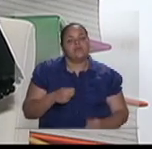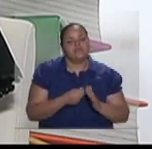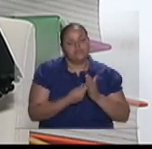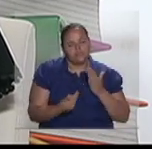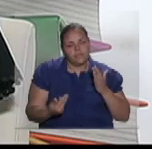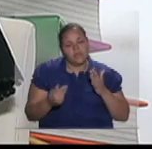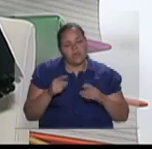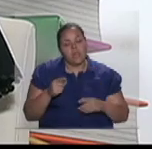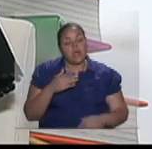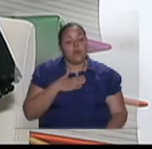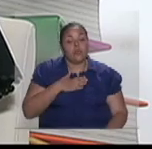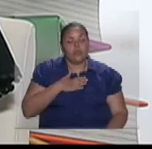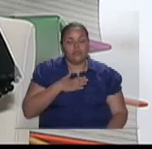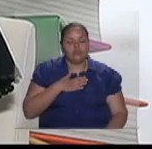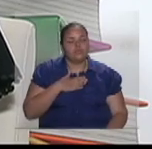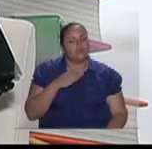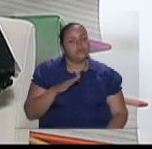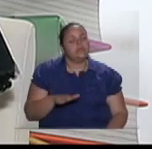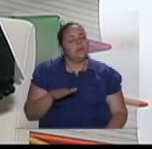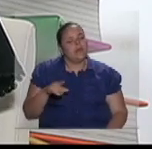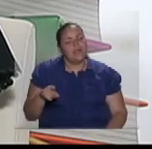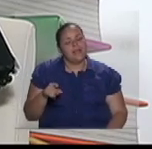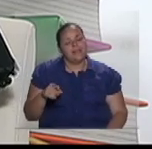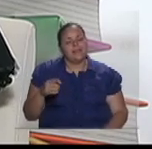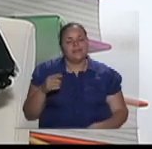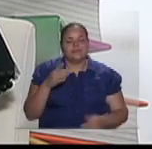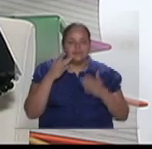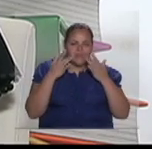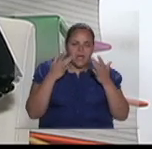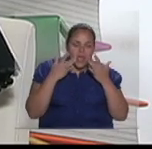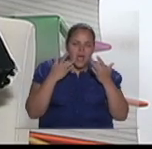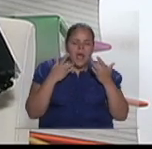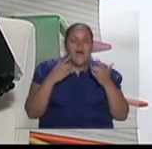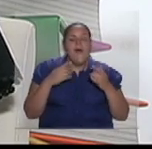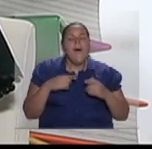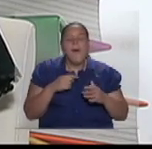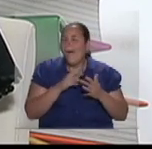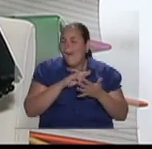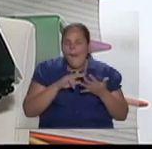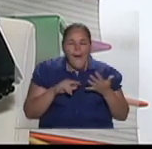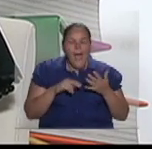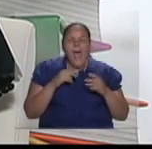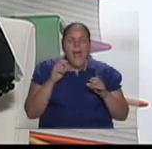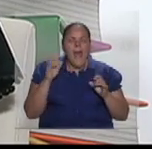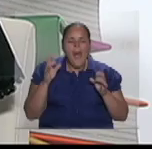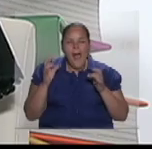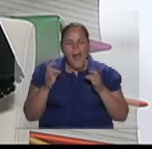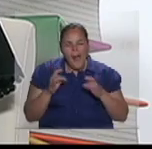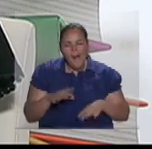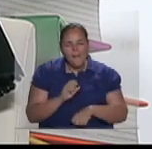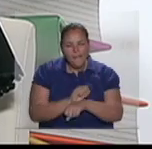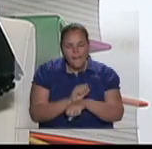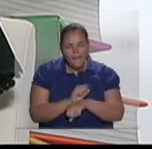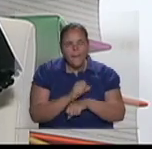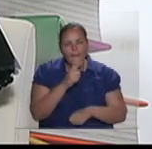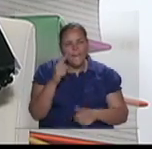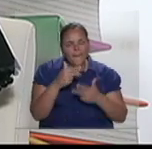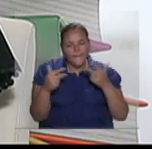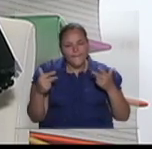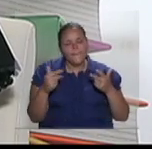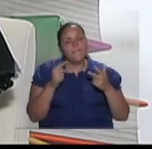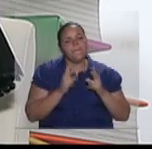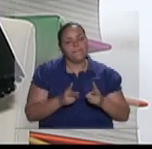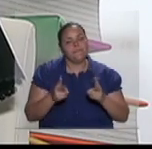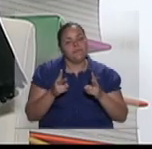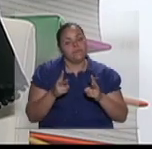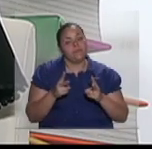essas tarefas. Ela sempre gostou. E aí, quando ela teve que sair do teatro por N razões, ela acabou procurando outras